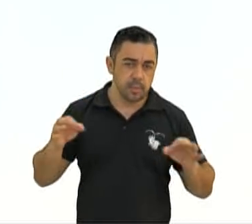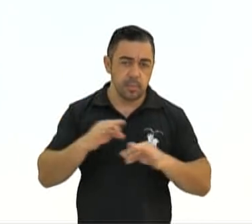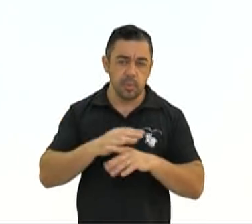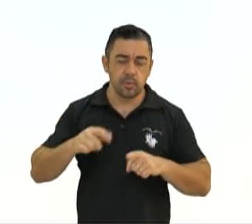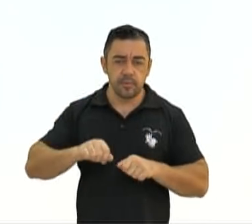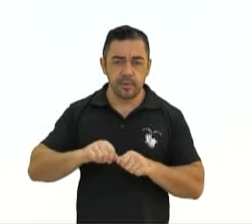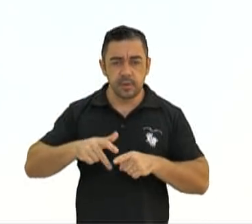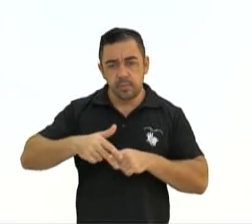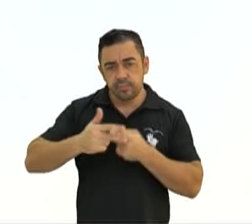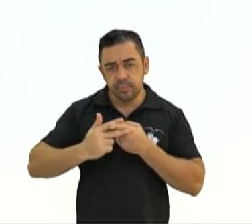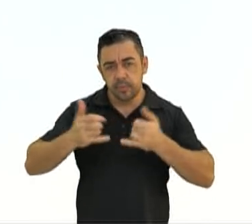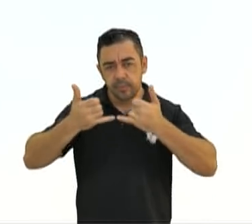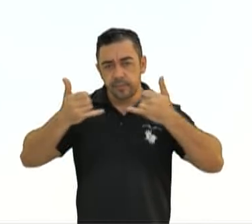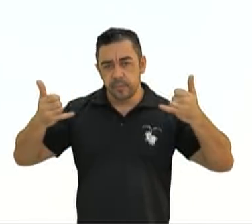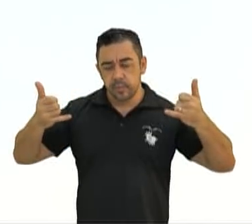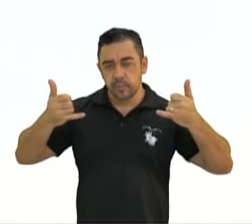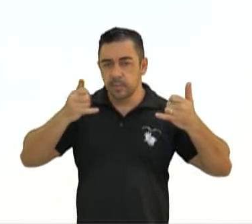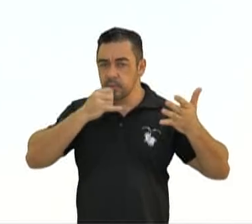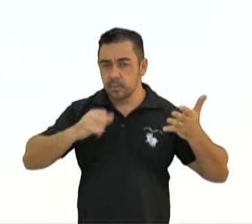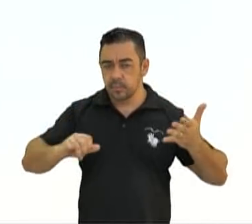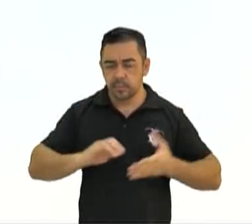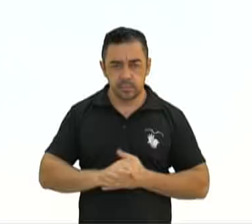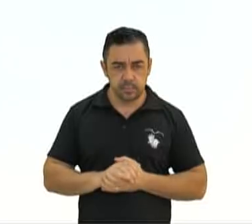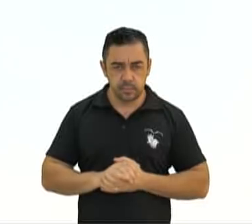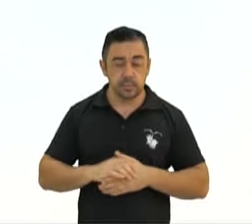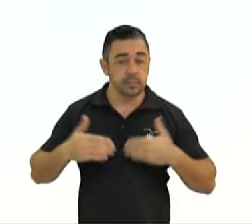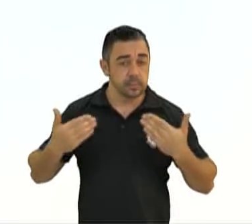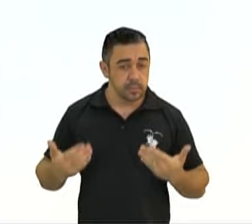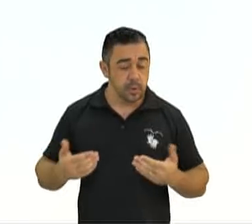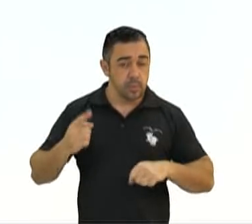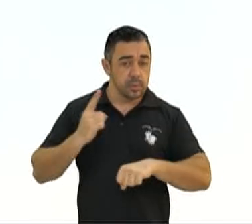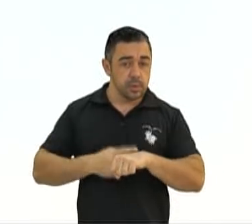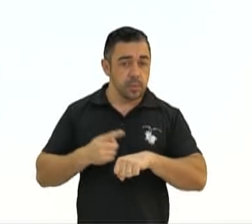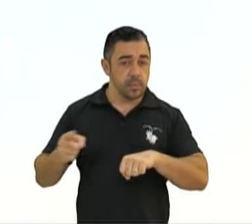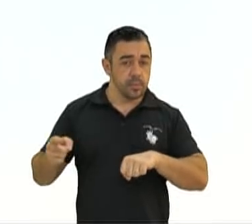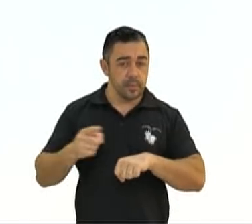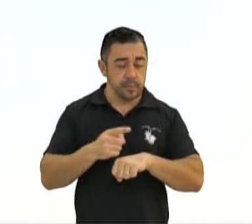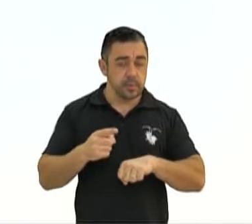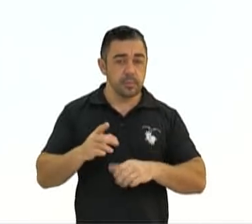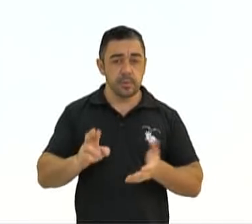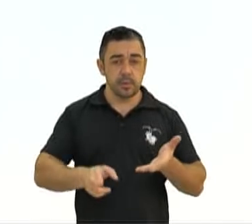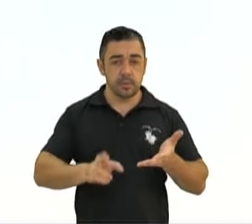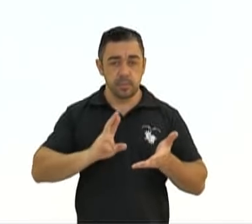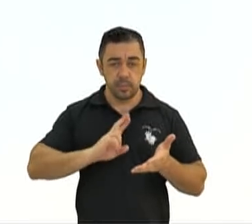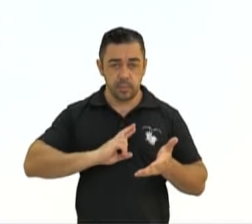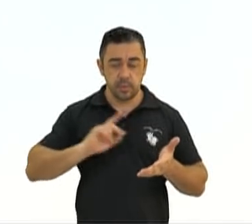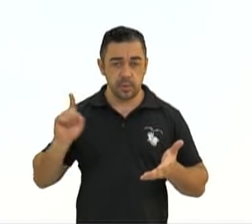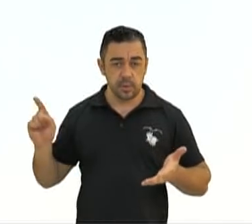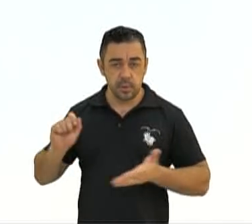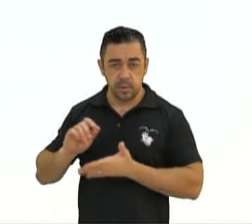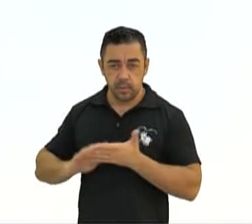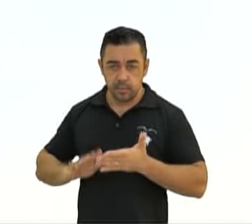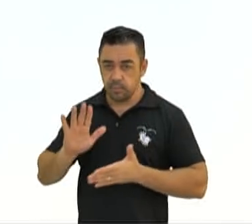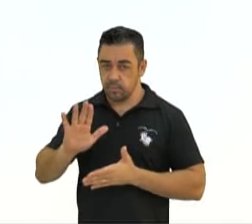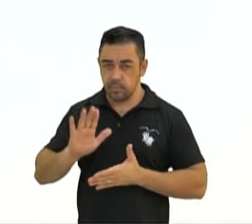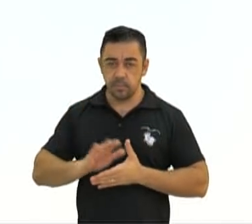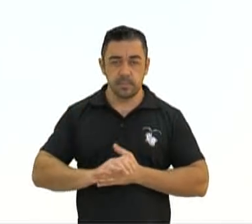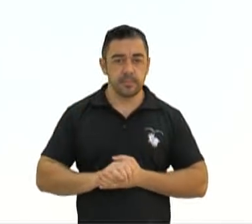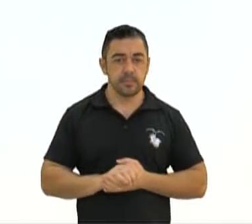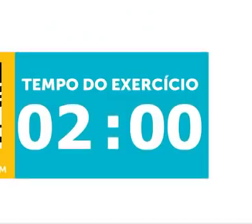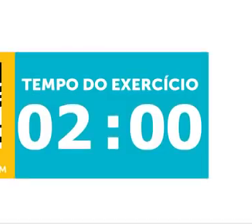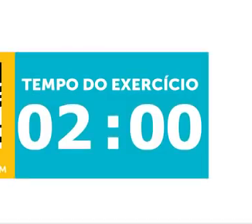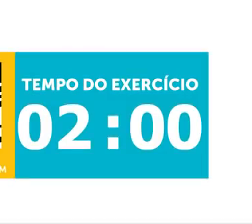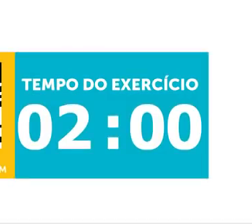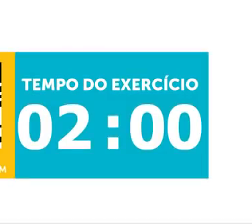das instalações elétricas? Então, a professora vai dar um tempinho para vocês resolverem esse exercício e eu já volto.